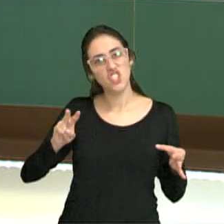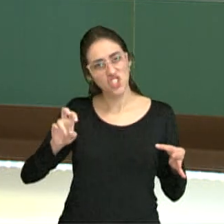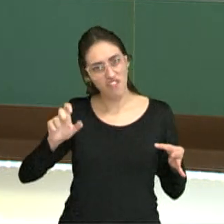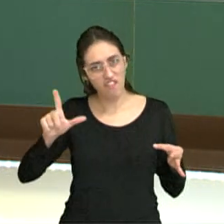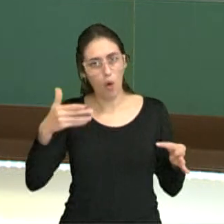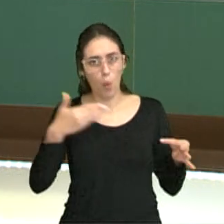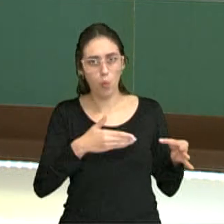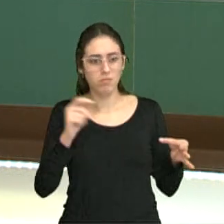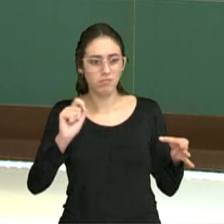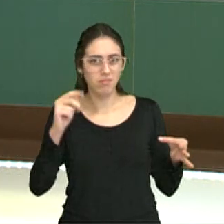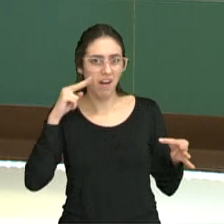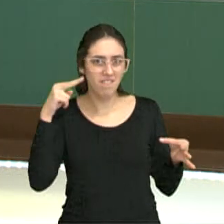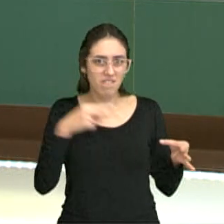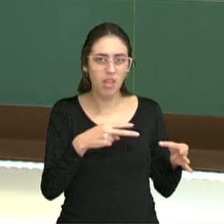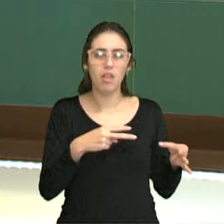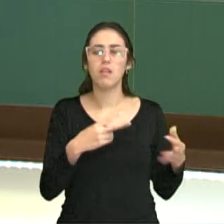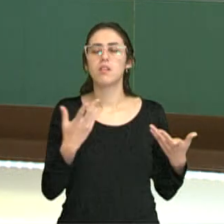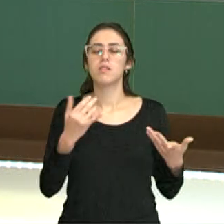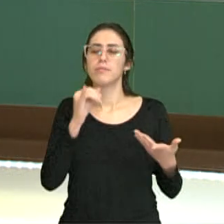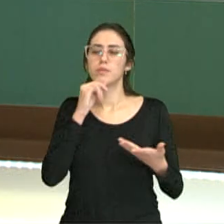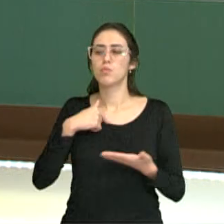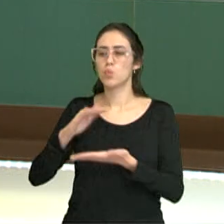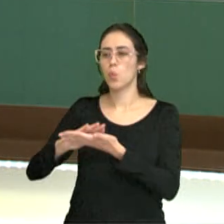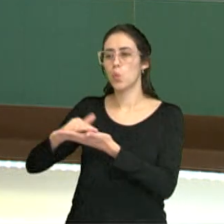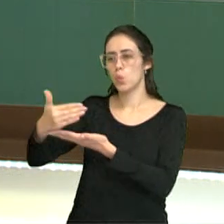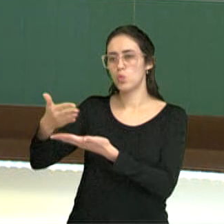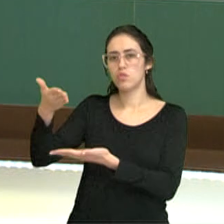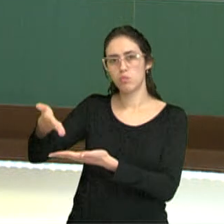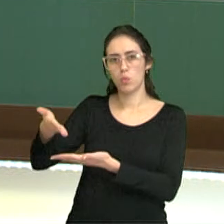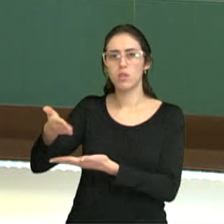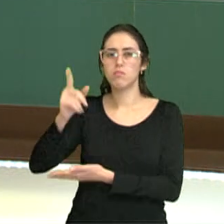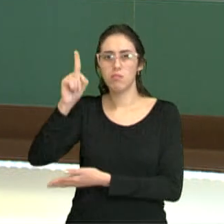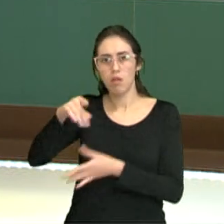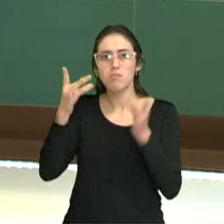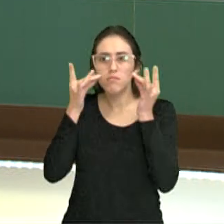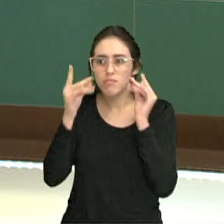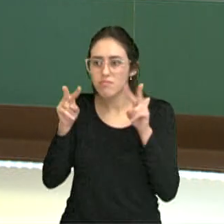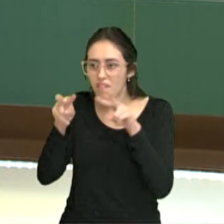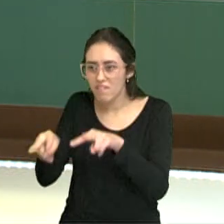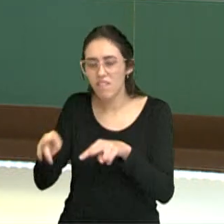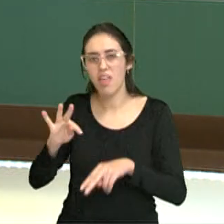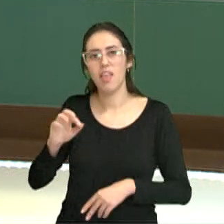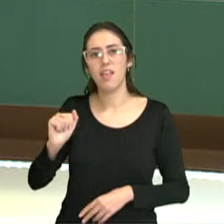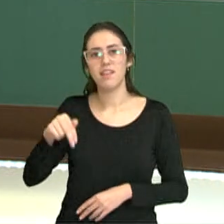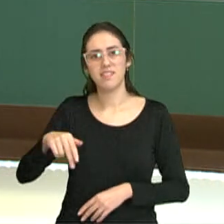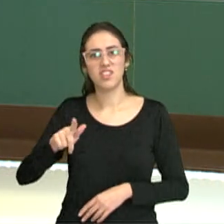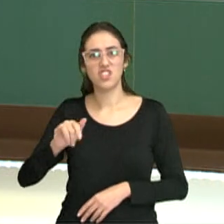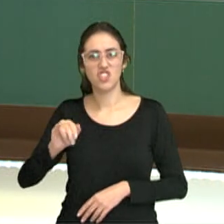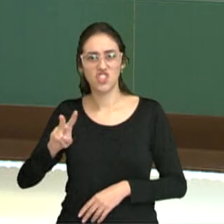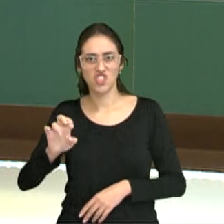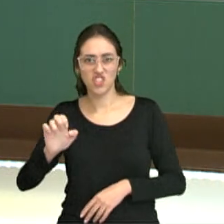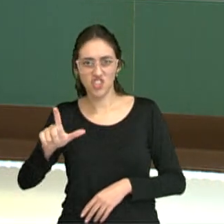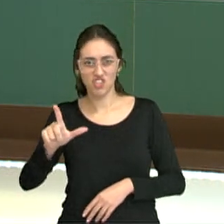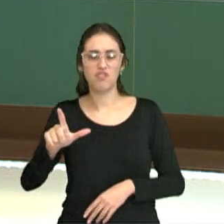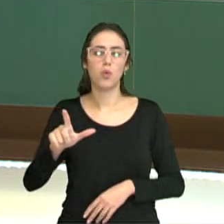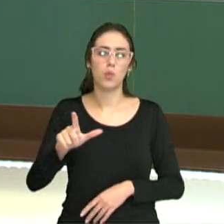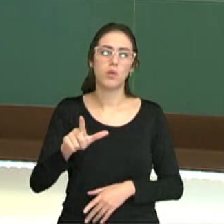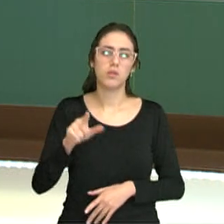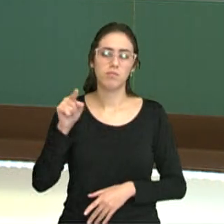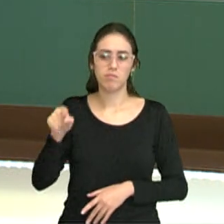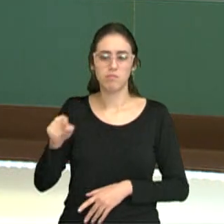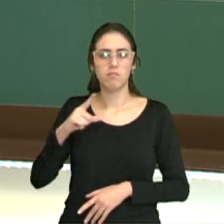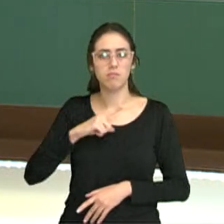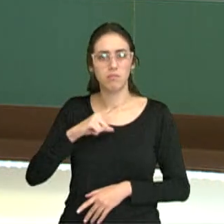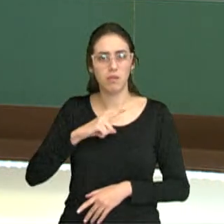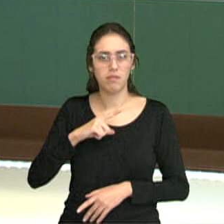tenho um notebook. Ele é tangível, né? Então, nós temos exemplo da tangibilidade, ou seja,